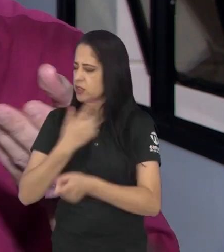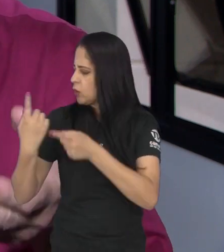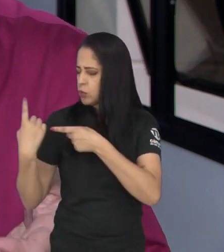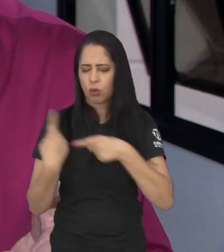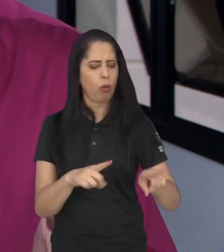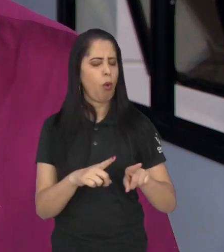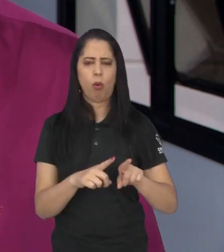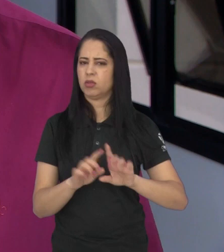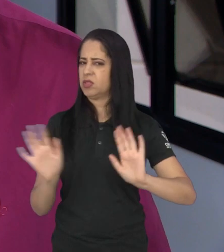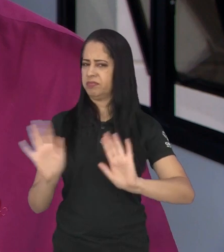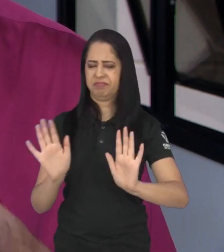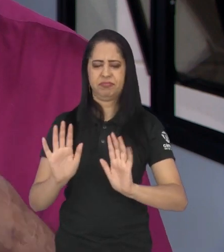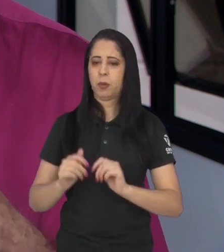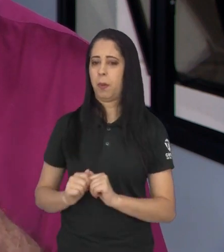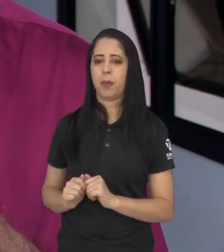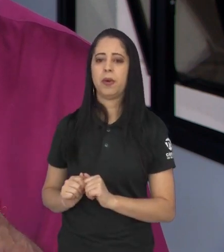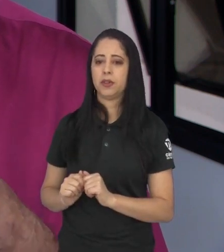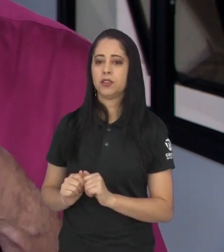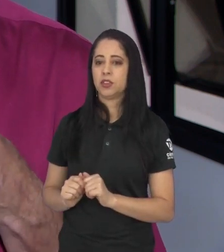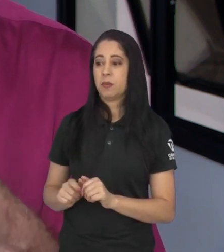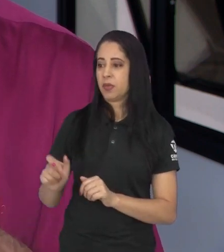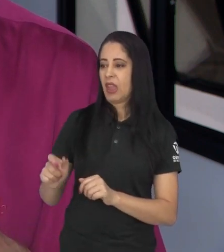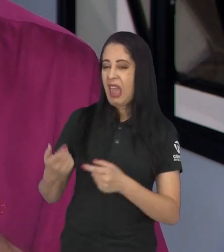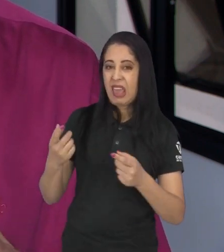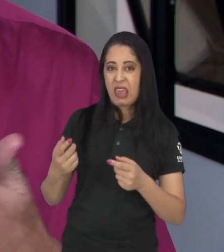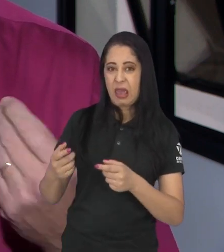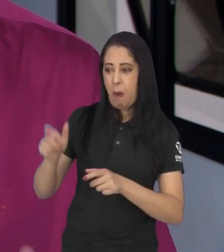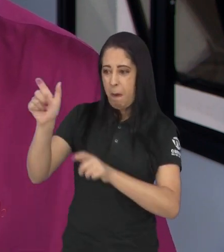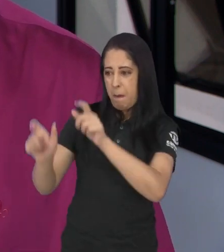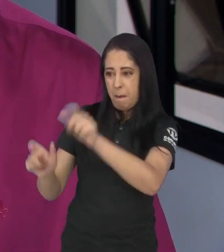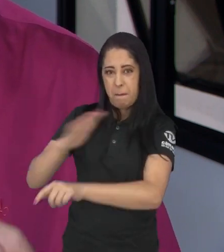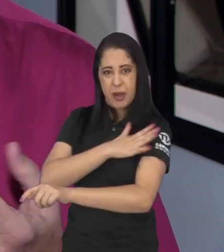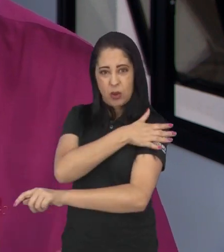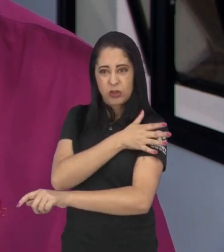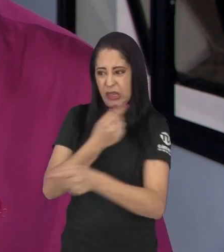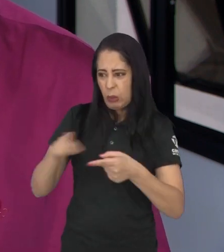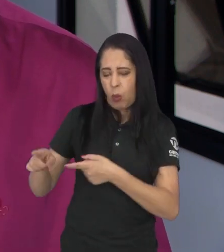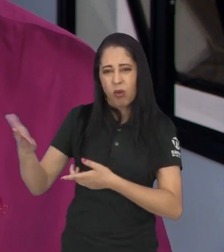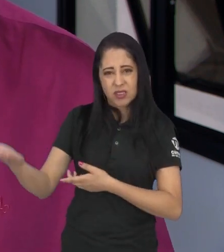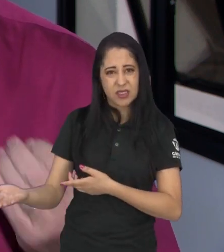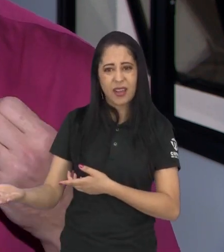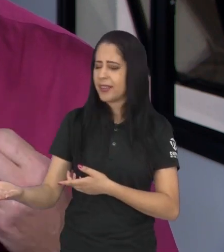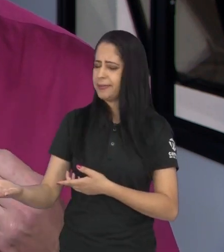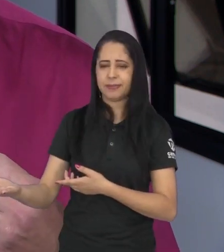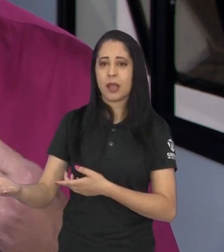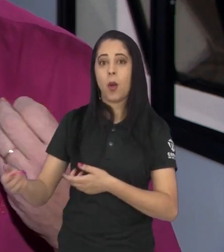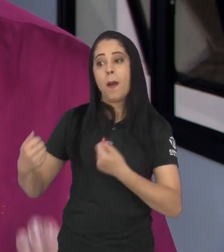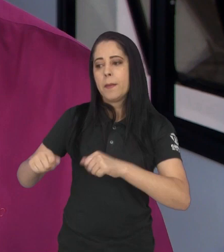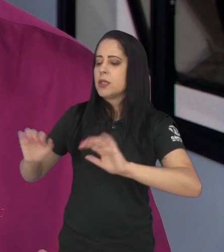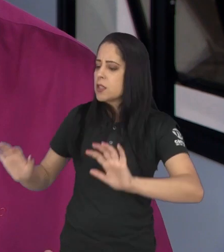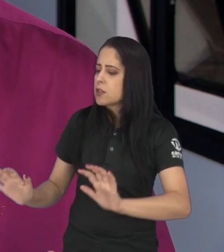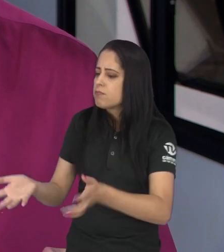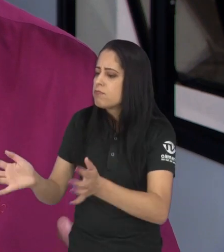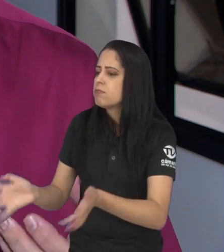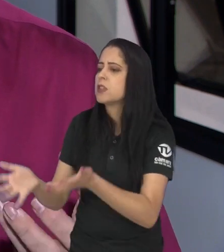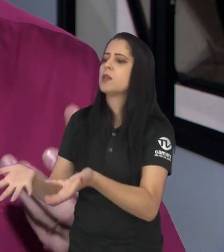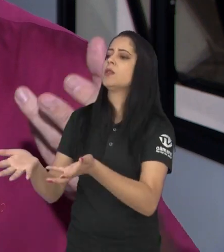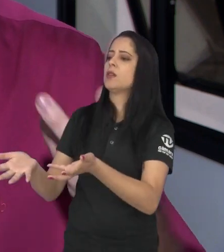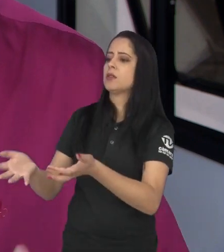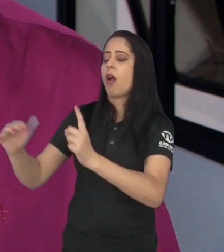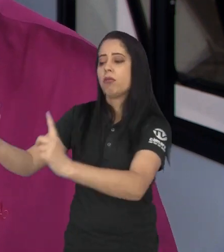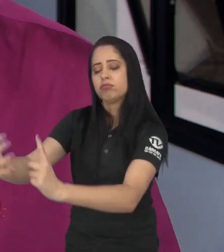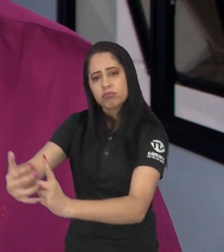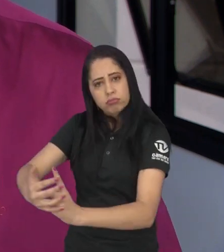preconceito. Eu acho que contra uma pessoa que tem uma patologia e faz um tratamento ainda é pior. Eu acho que nós devemos estimular a